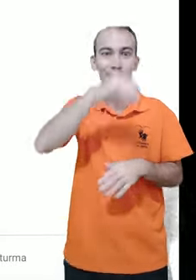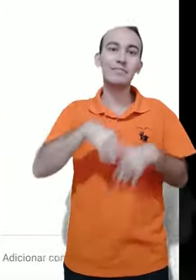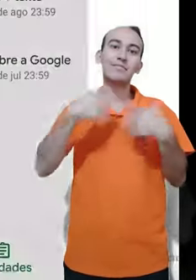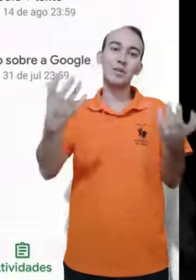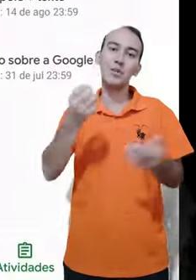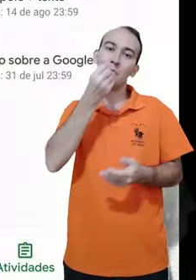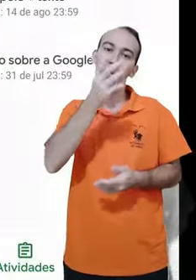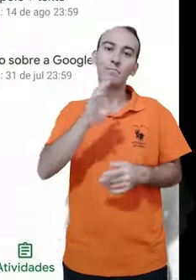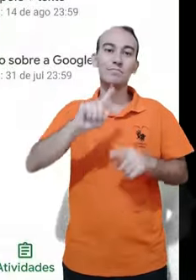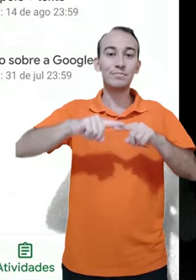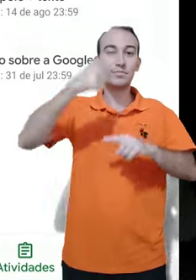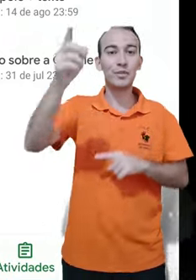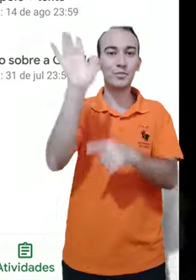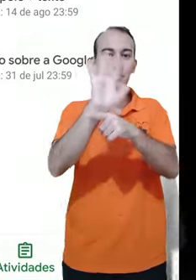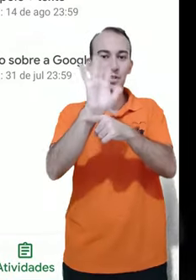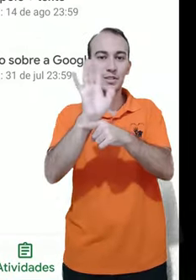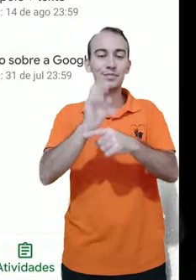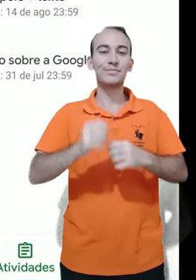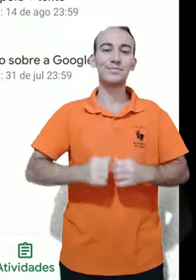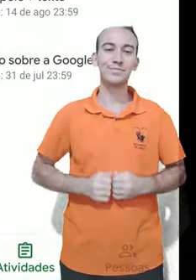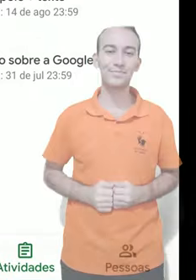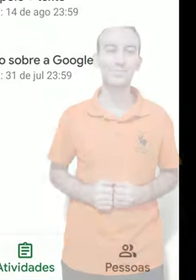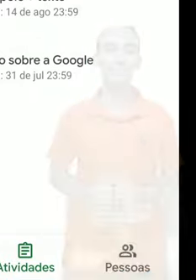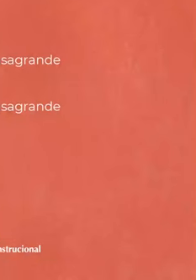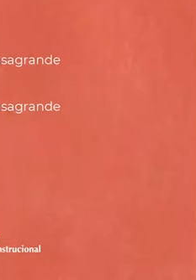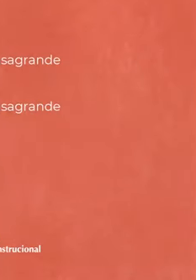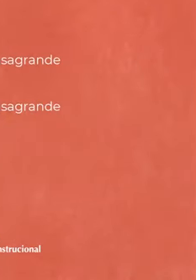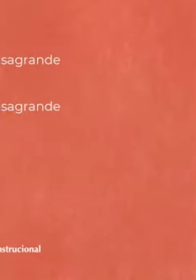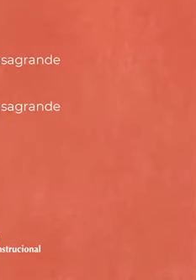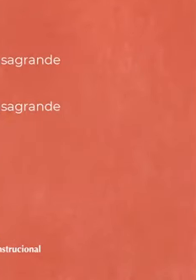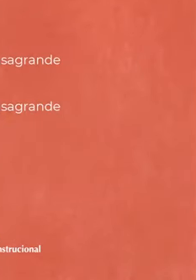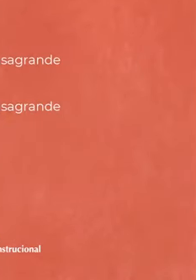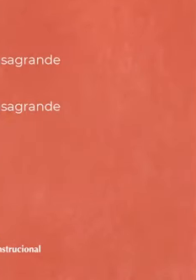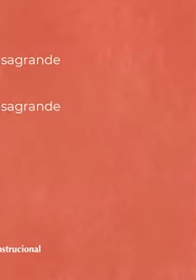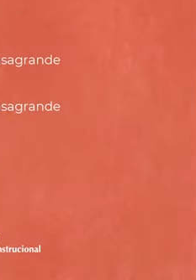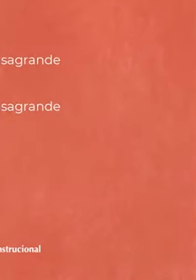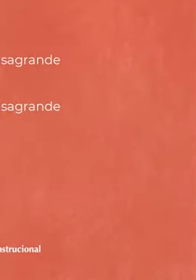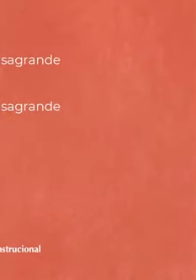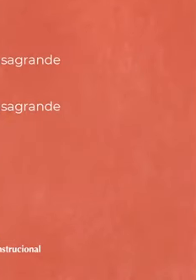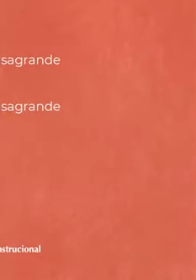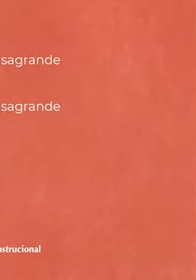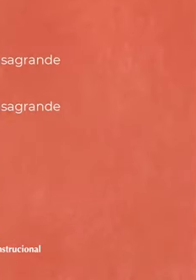atividades você já sabe quais são as possibilidades até o próximo vídeo